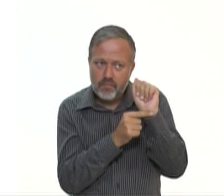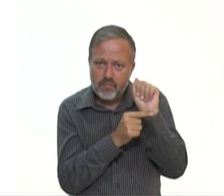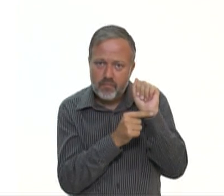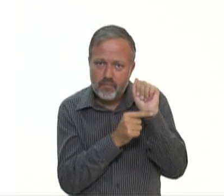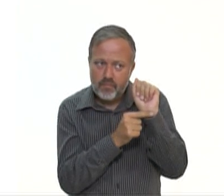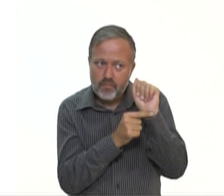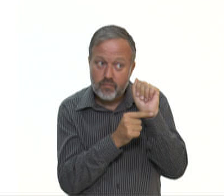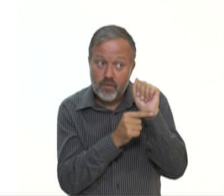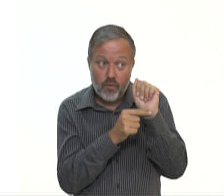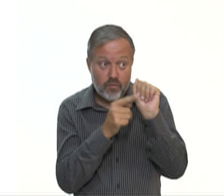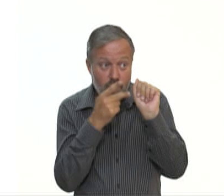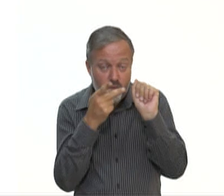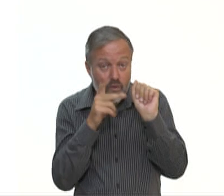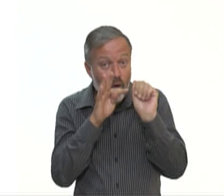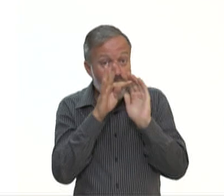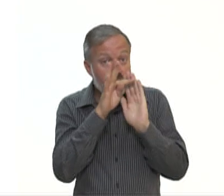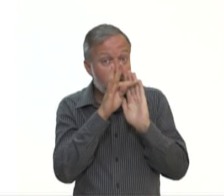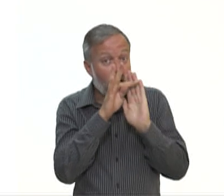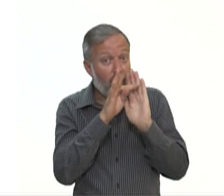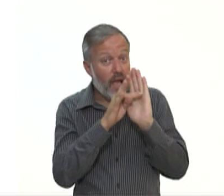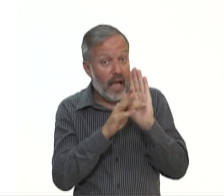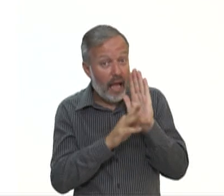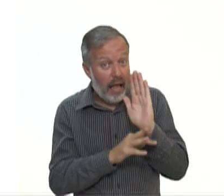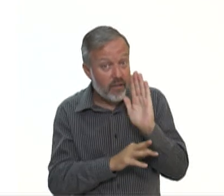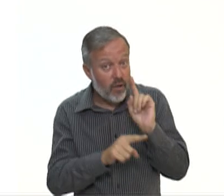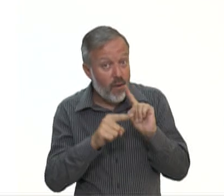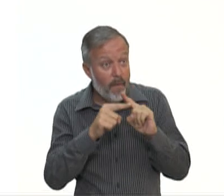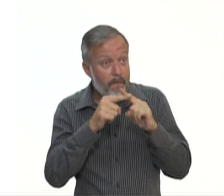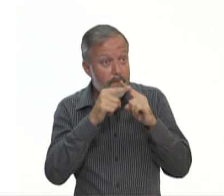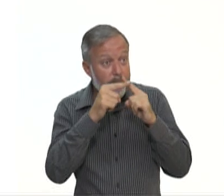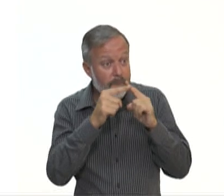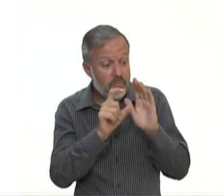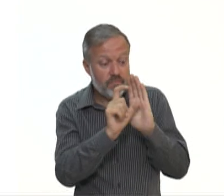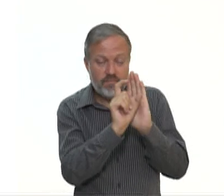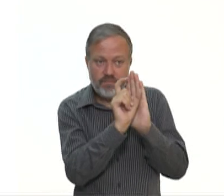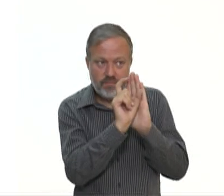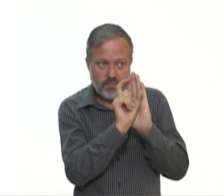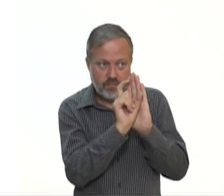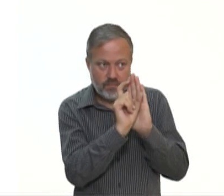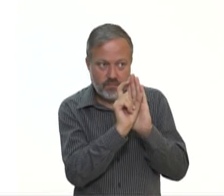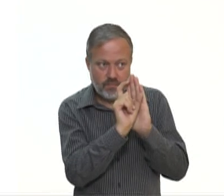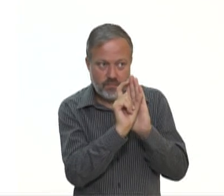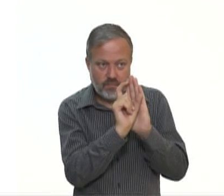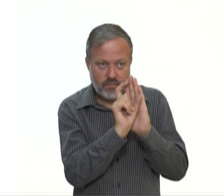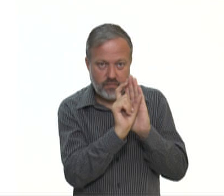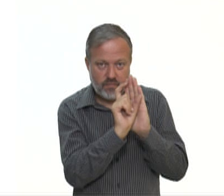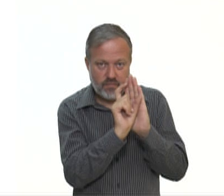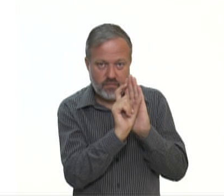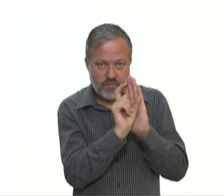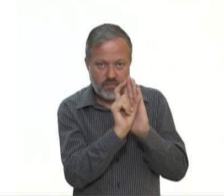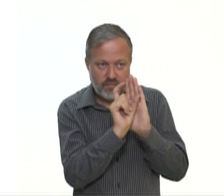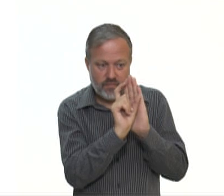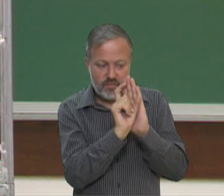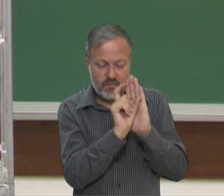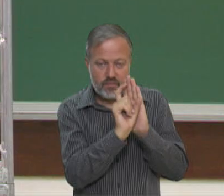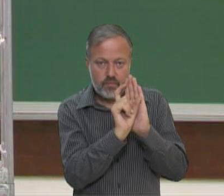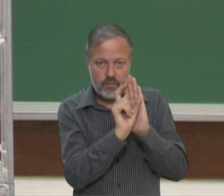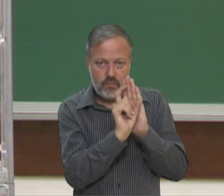notícia. Nós estamos falando do texto em si, dos parágrafos, ok? Não da